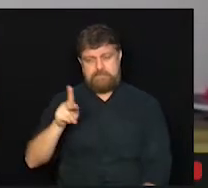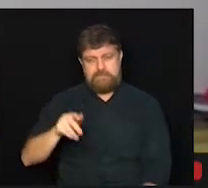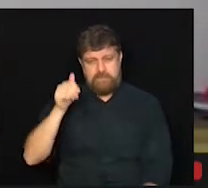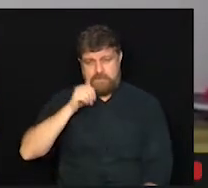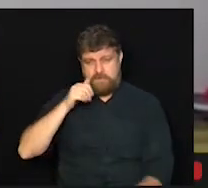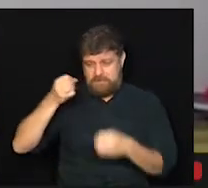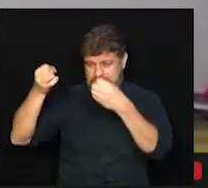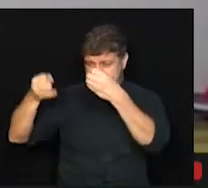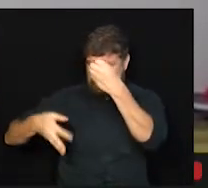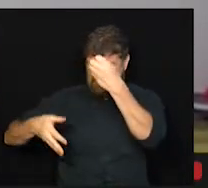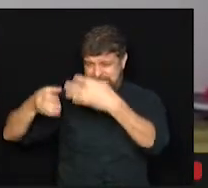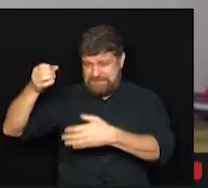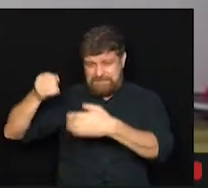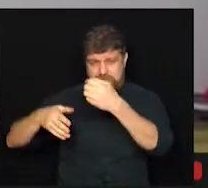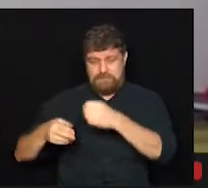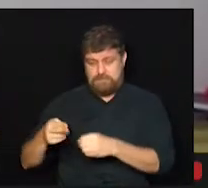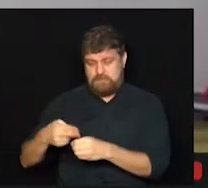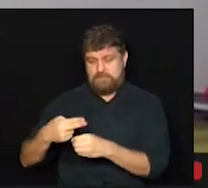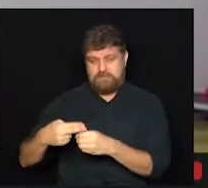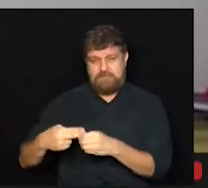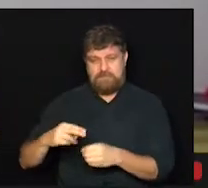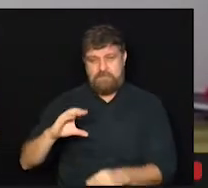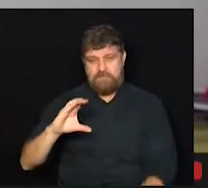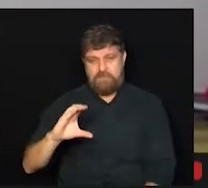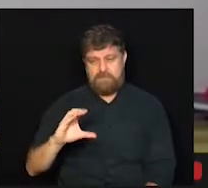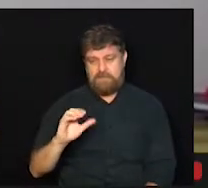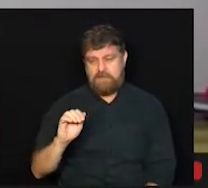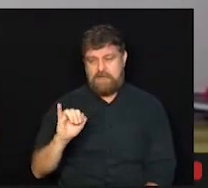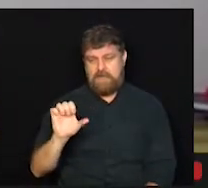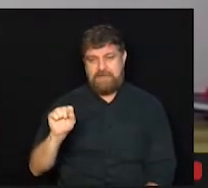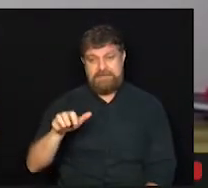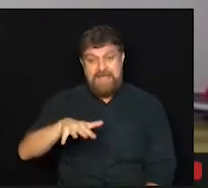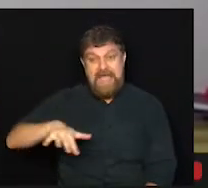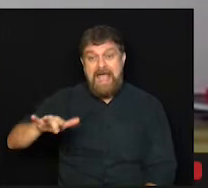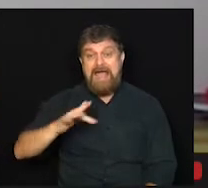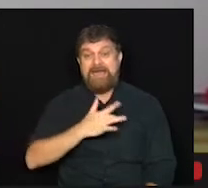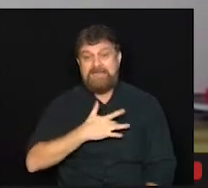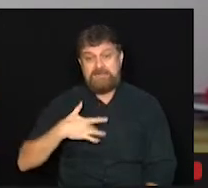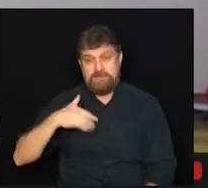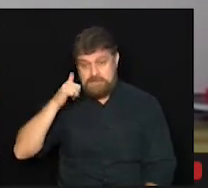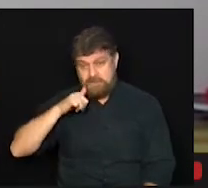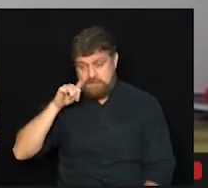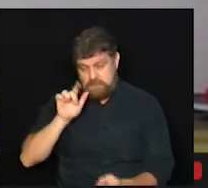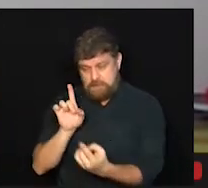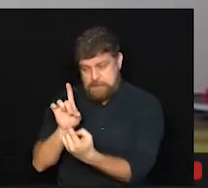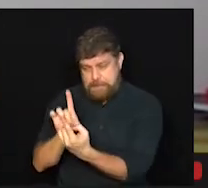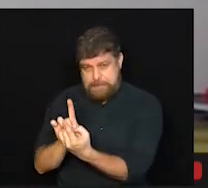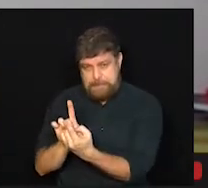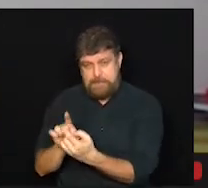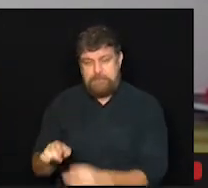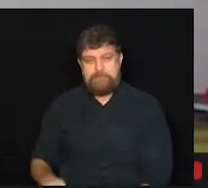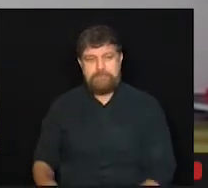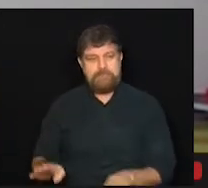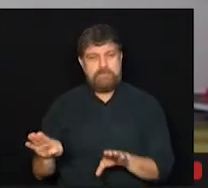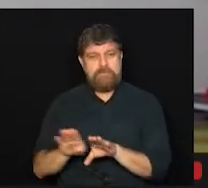aqui em relação ao CAISM, e o impacto disso na pediatria,